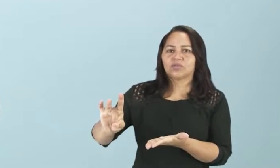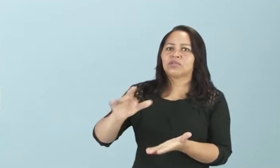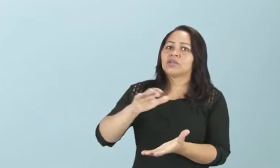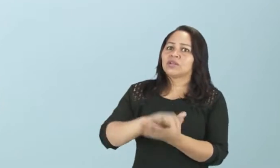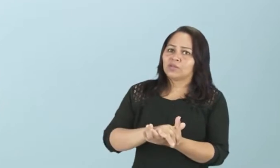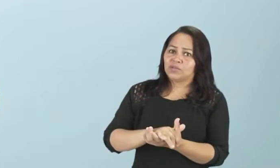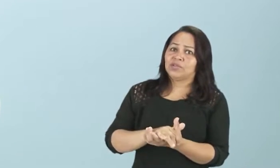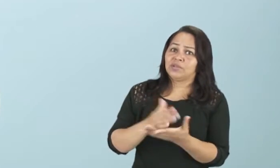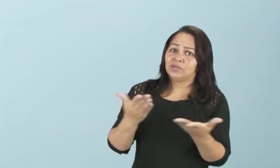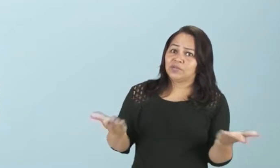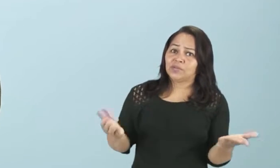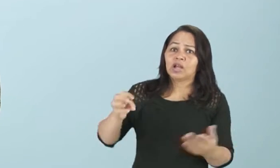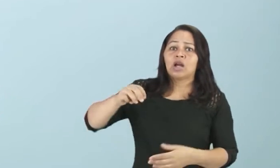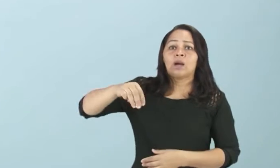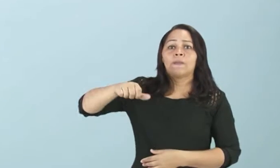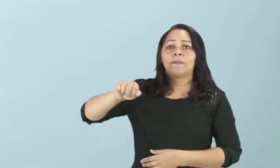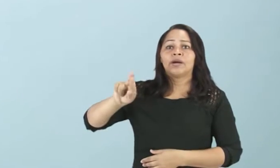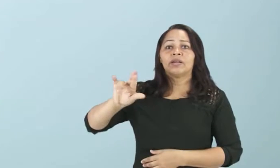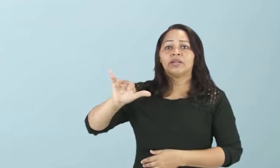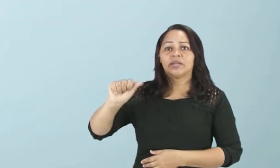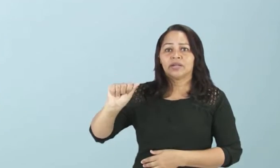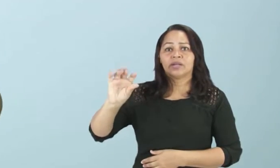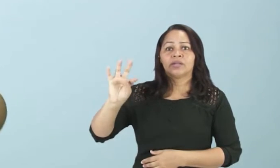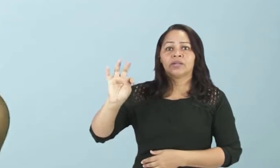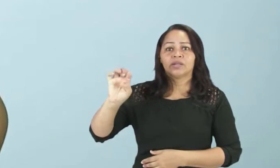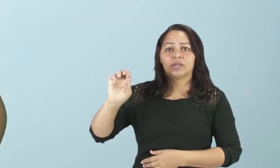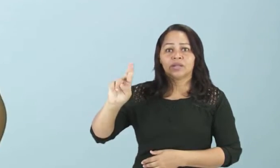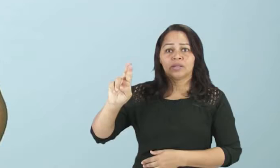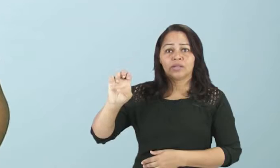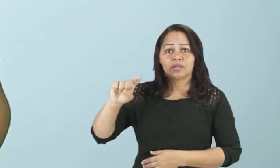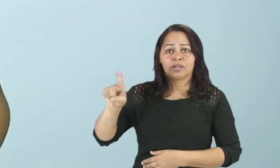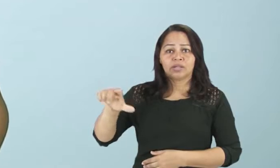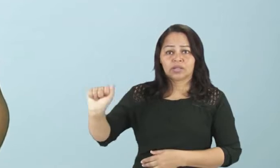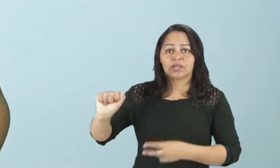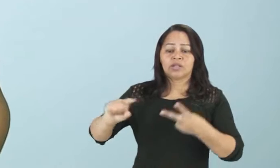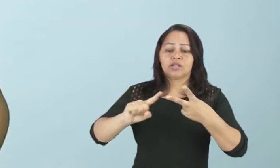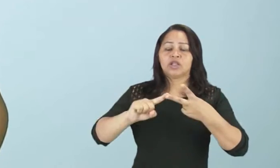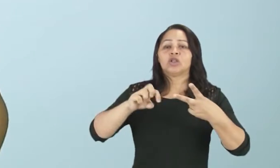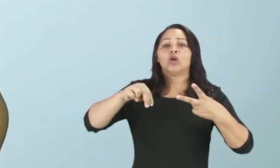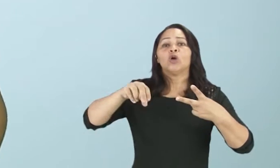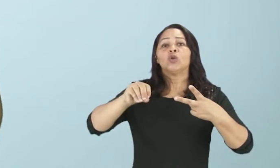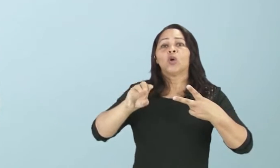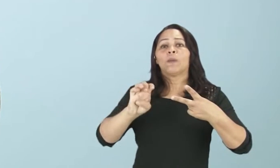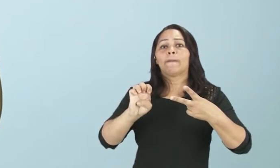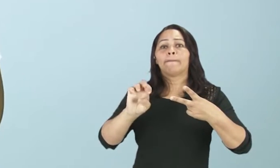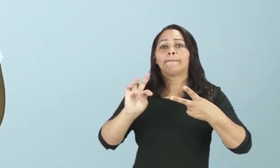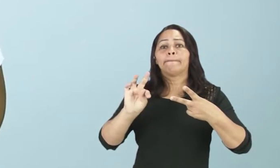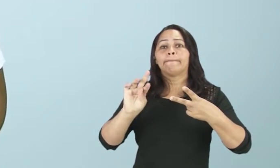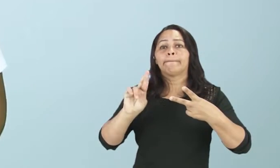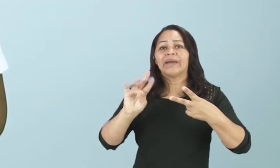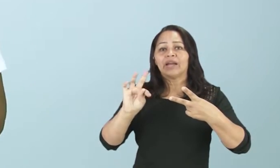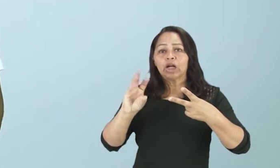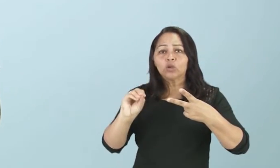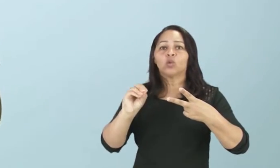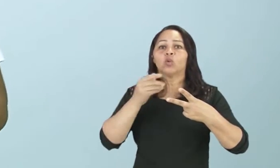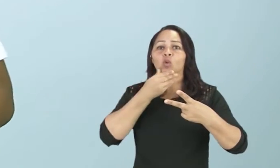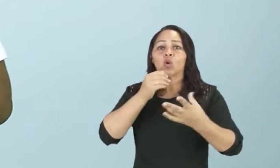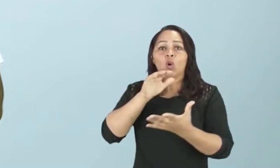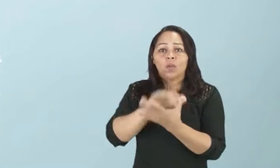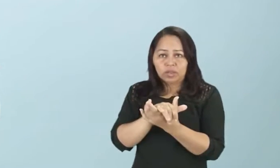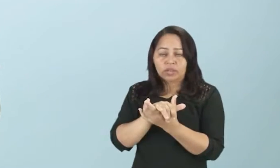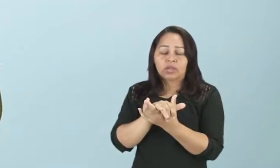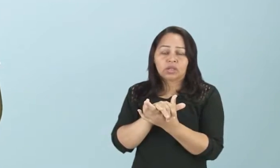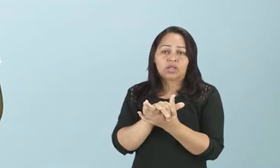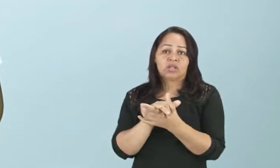de Maria Teresa e Norberto, e também com os pronomes em questão, visto que o significado destes no contexto que